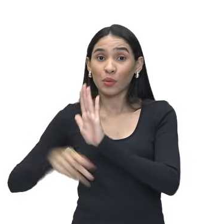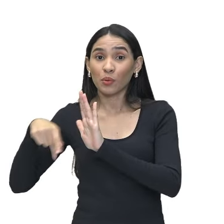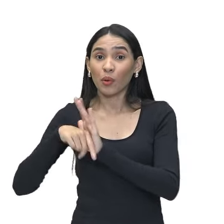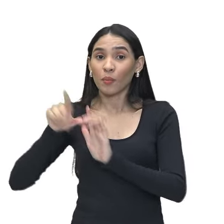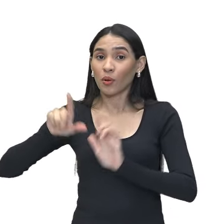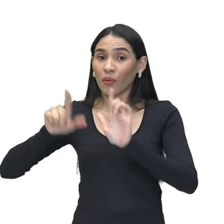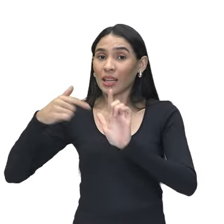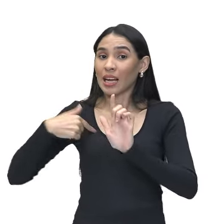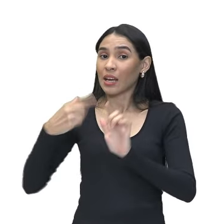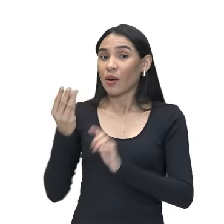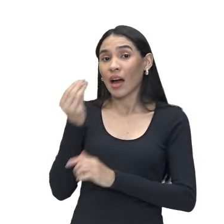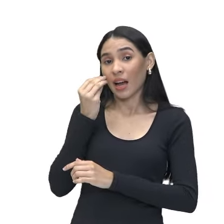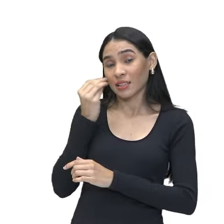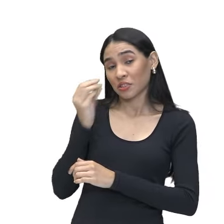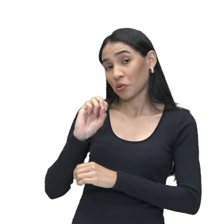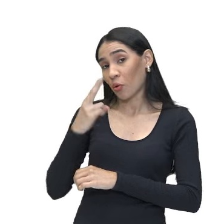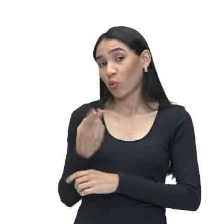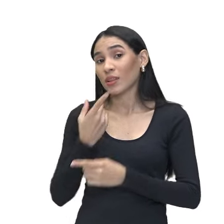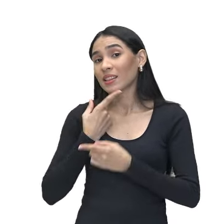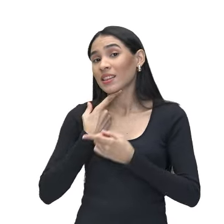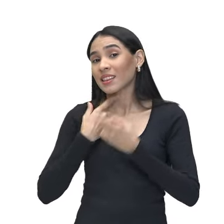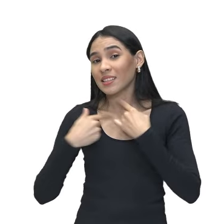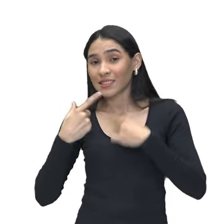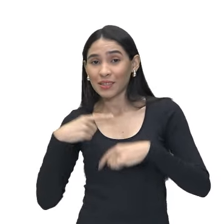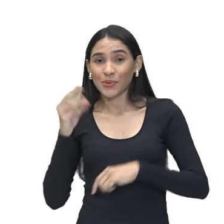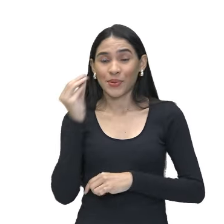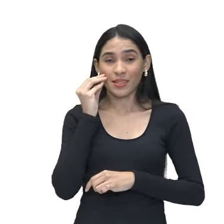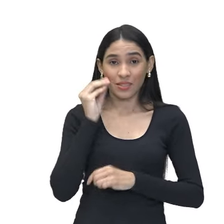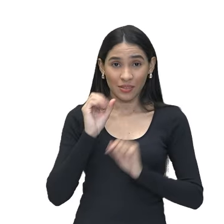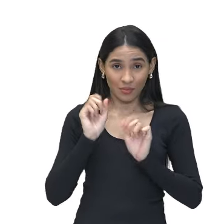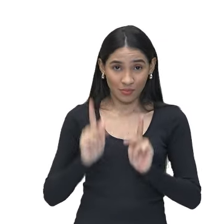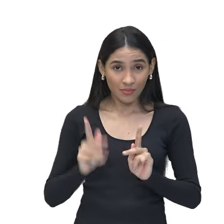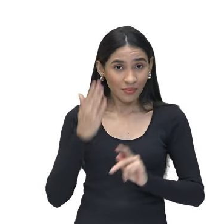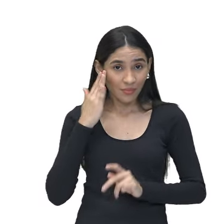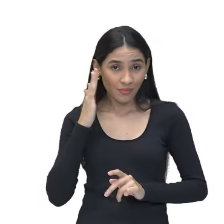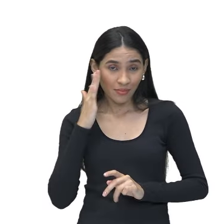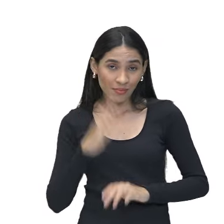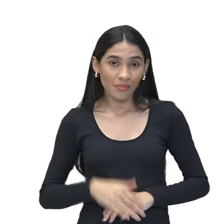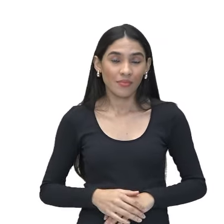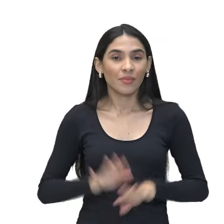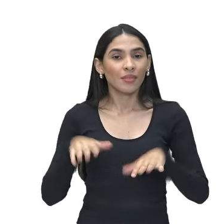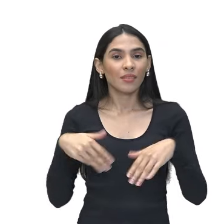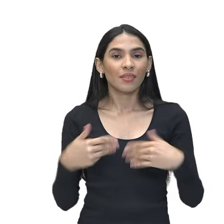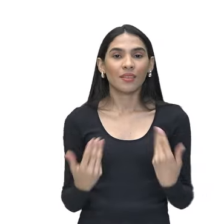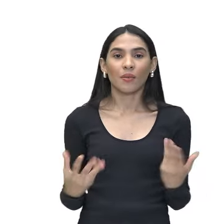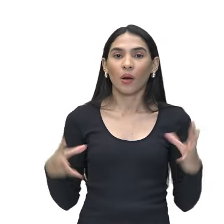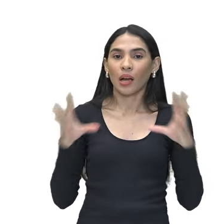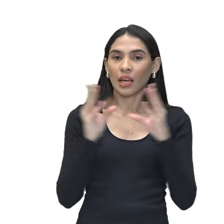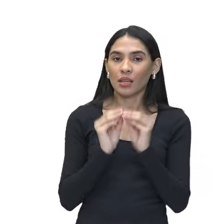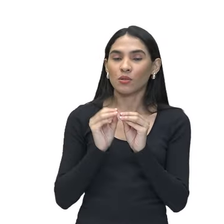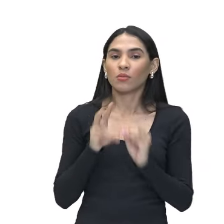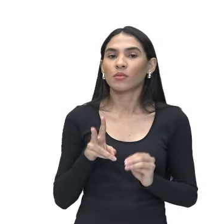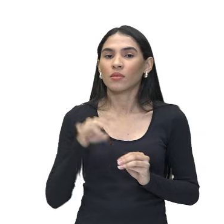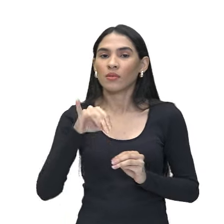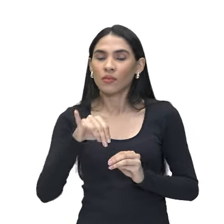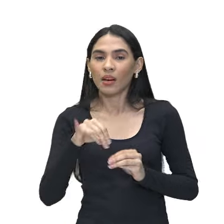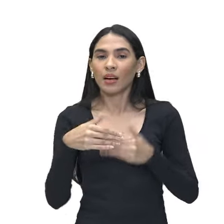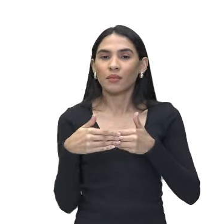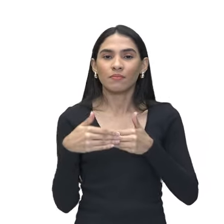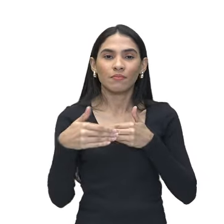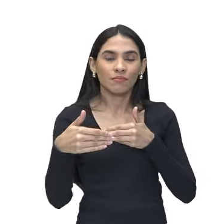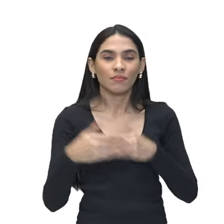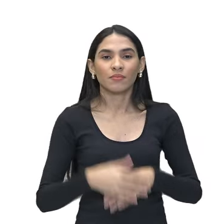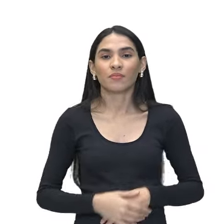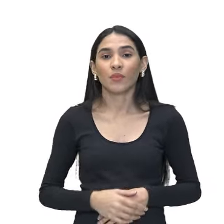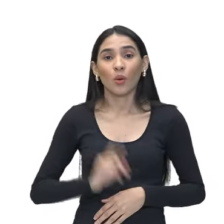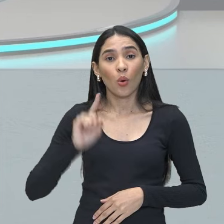vou assistir ou que eu pretendo assistir. Então, entenderam que todo resumo vai partir de